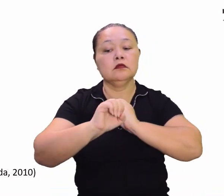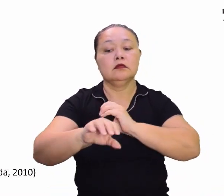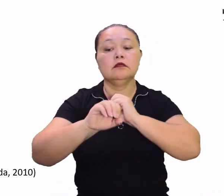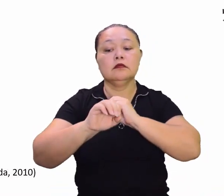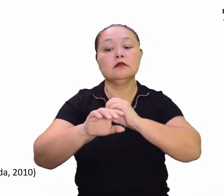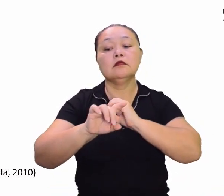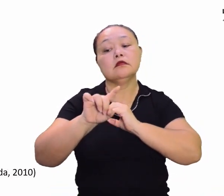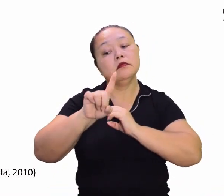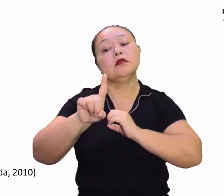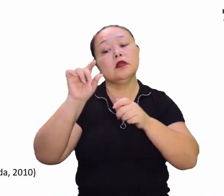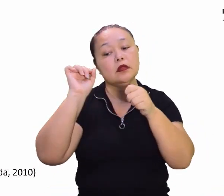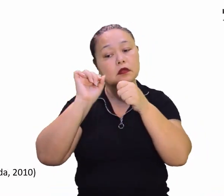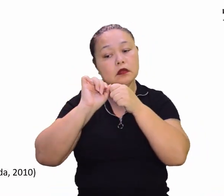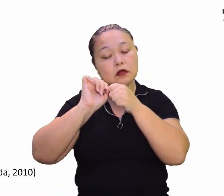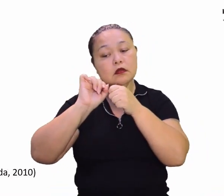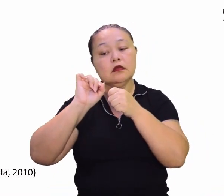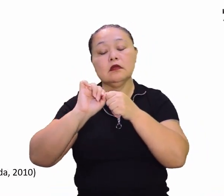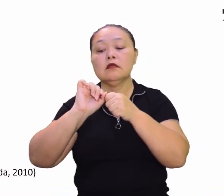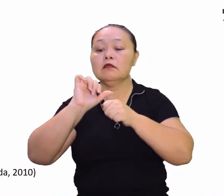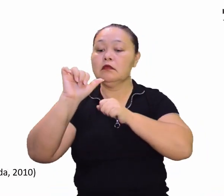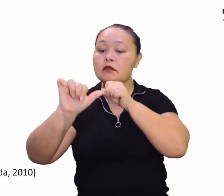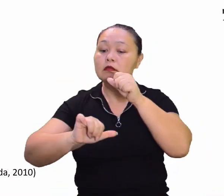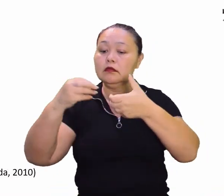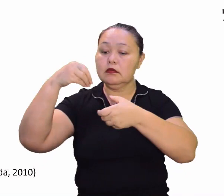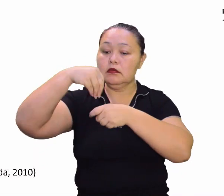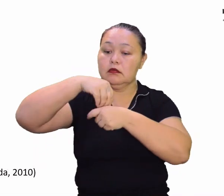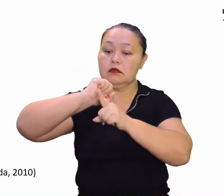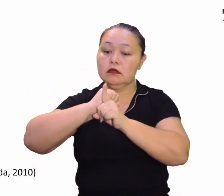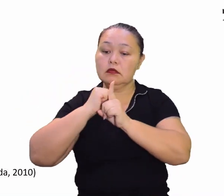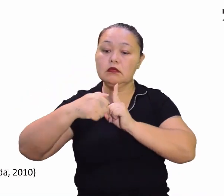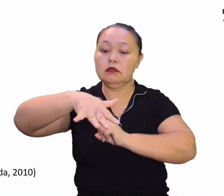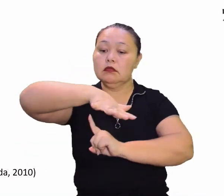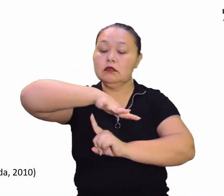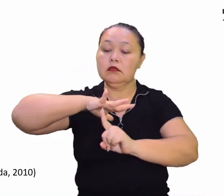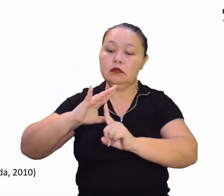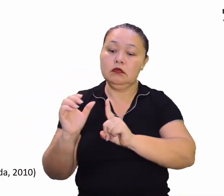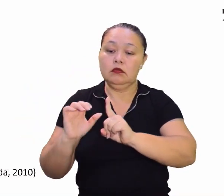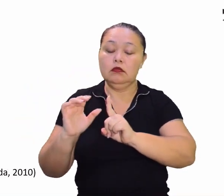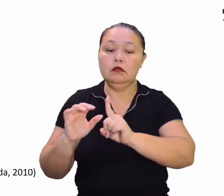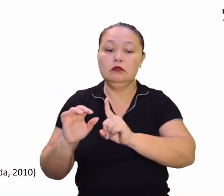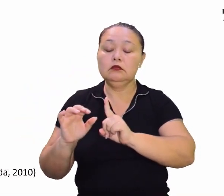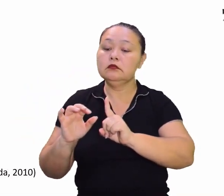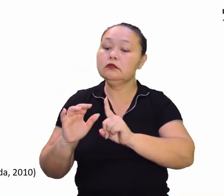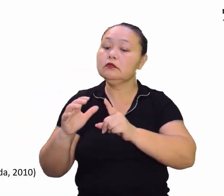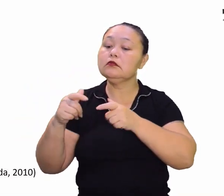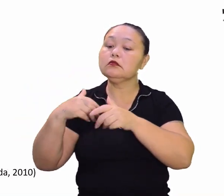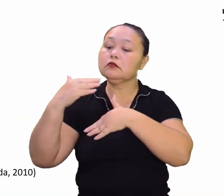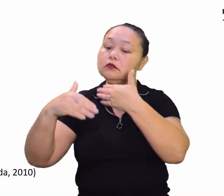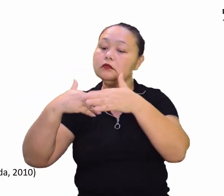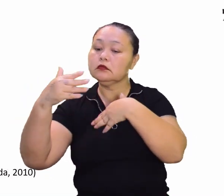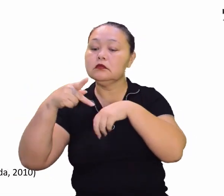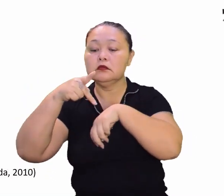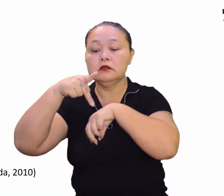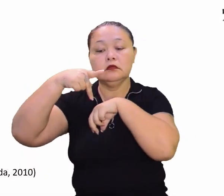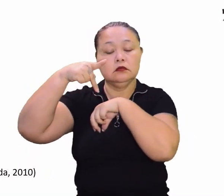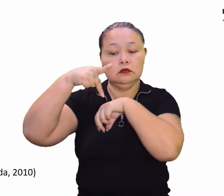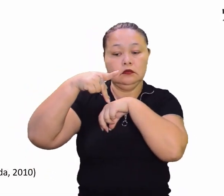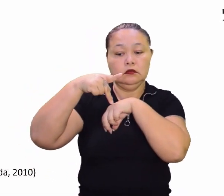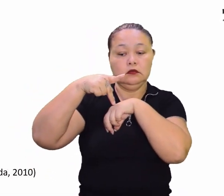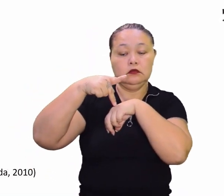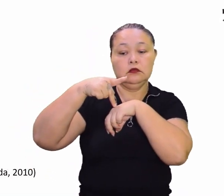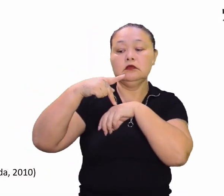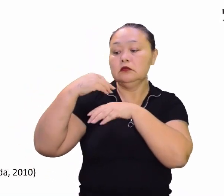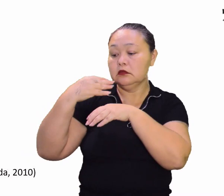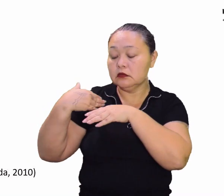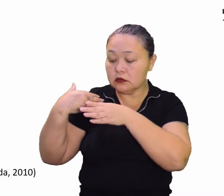uma mudança numa sociedade. Muito bem. O desenvolvimento de uma região, de um país,